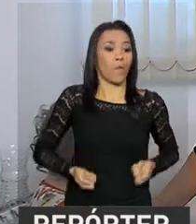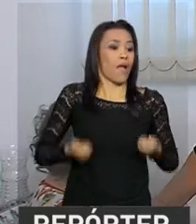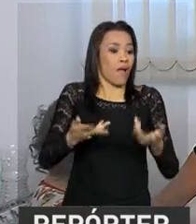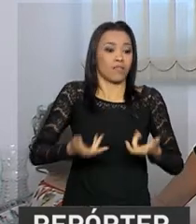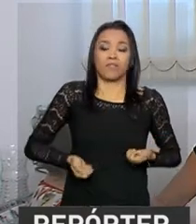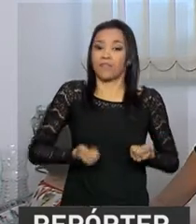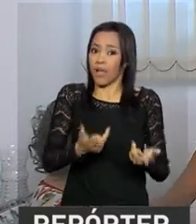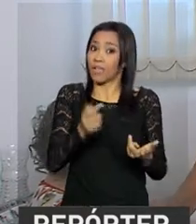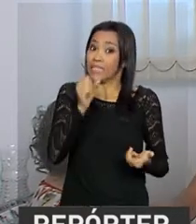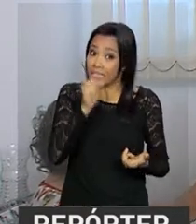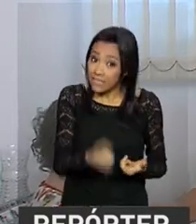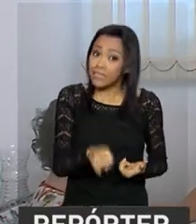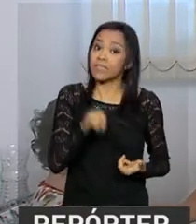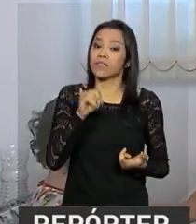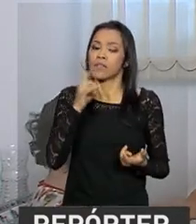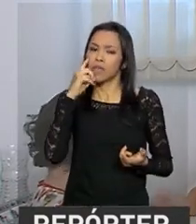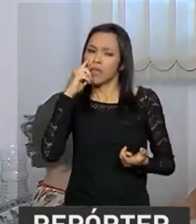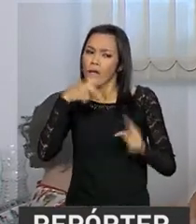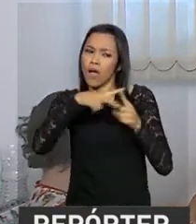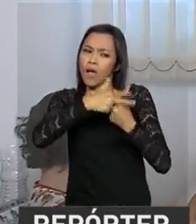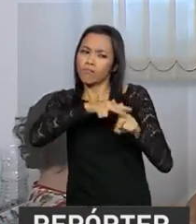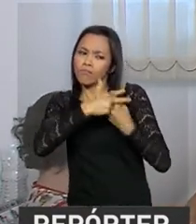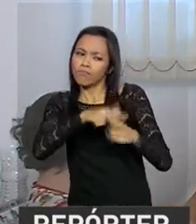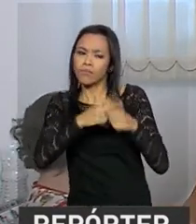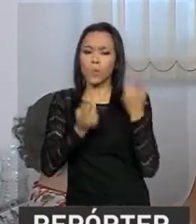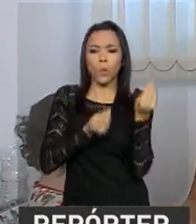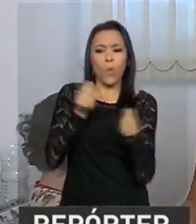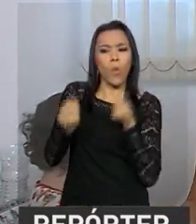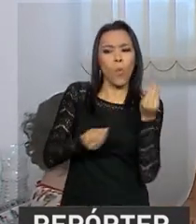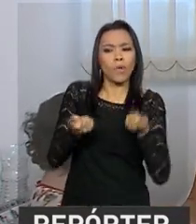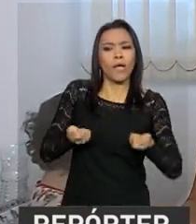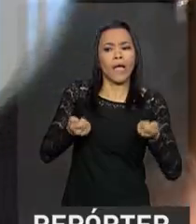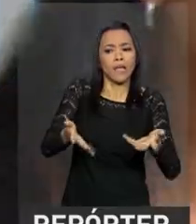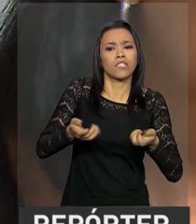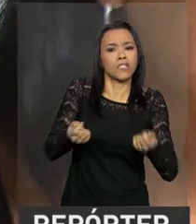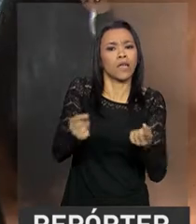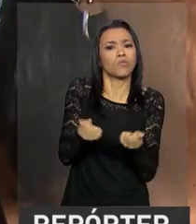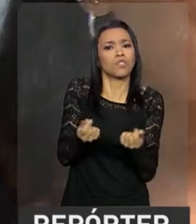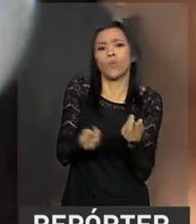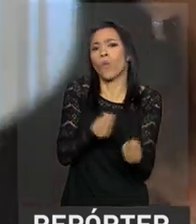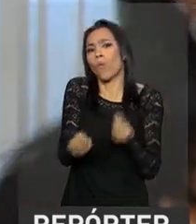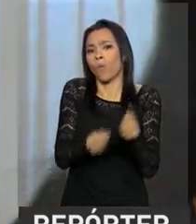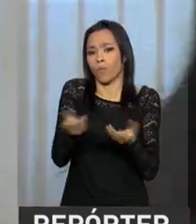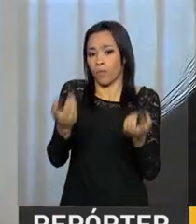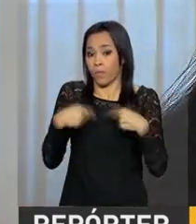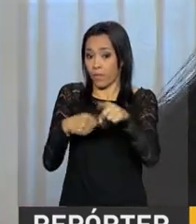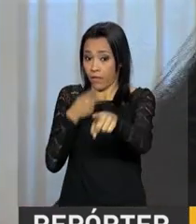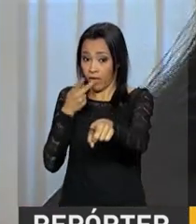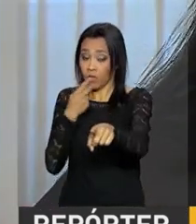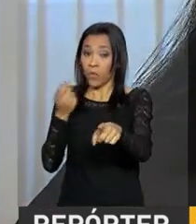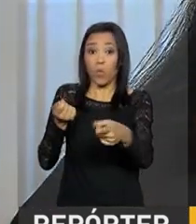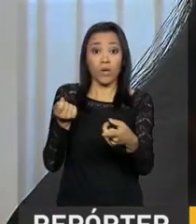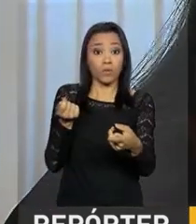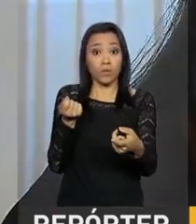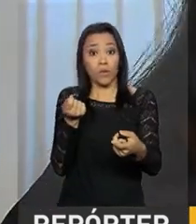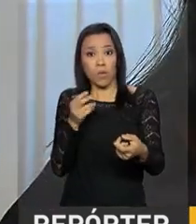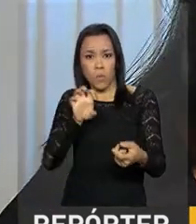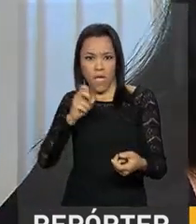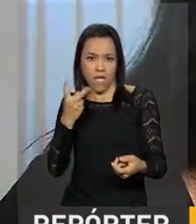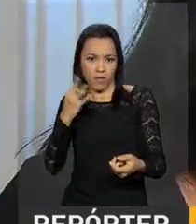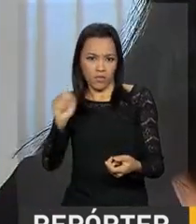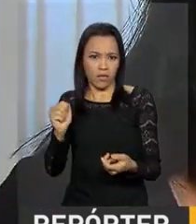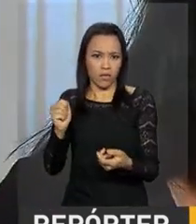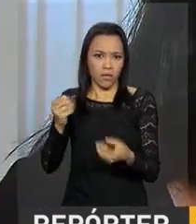mais e sim por rever como estão sendo feitos esses gastos quando aparece um gasto extra gente pega fase que refaz o